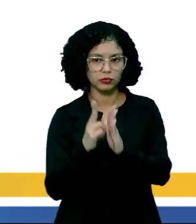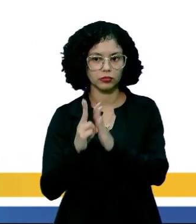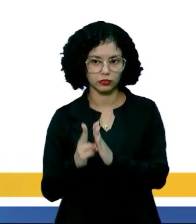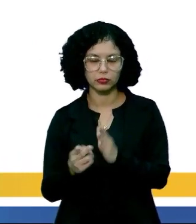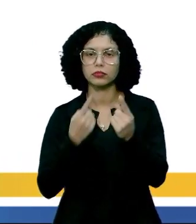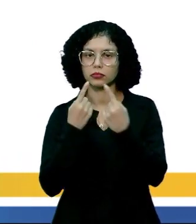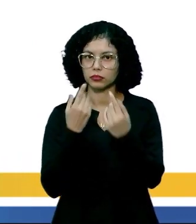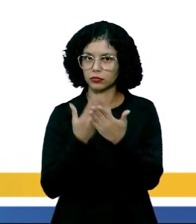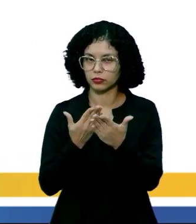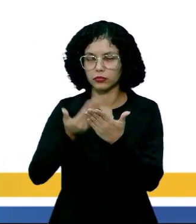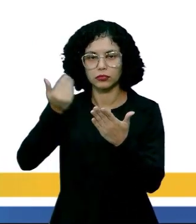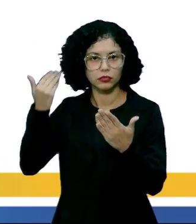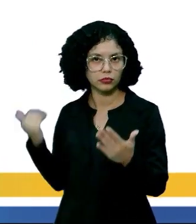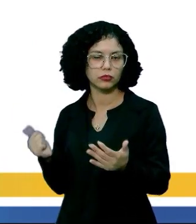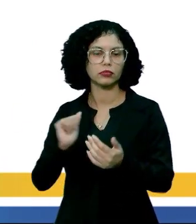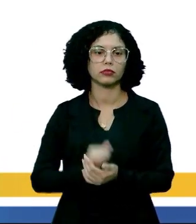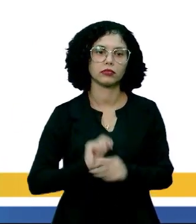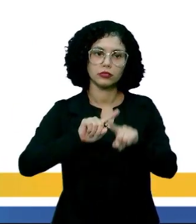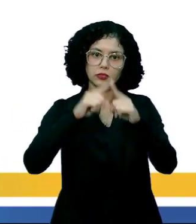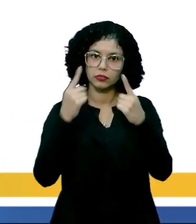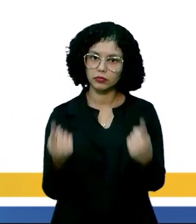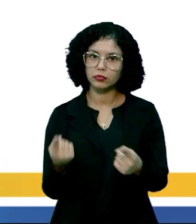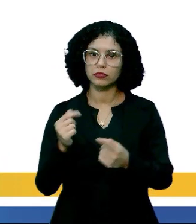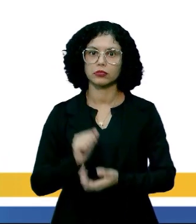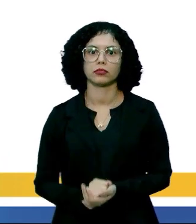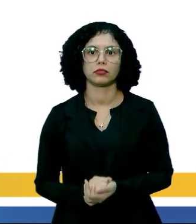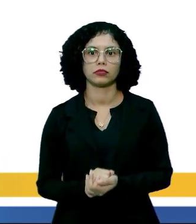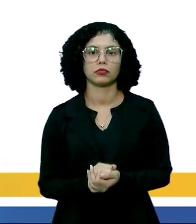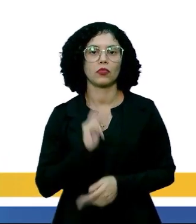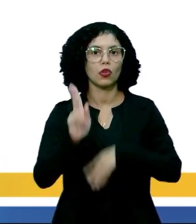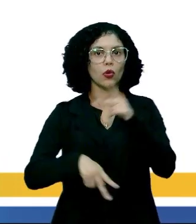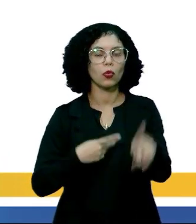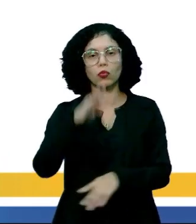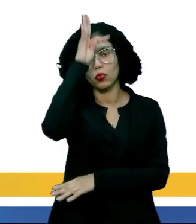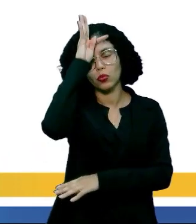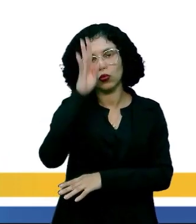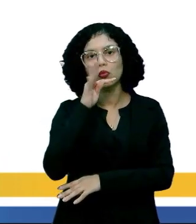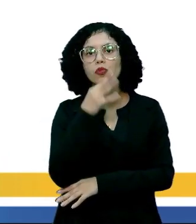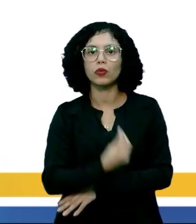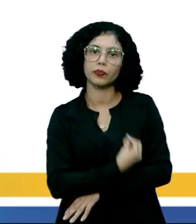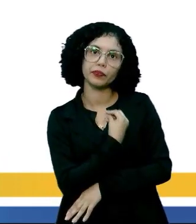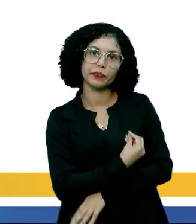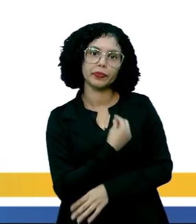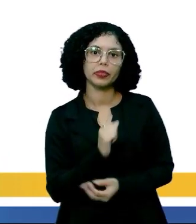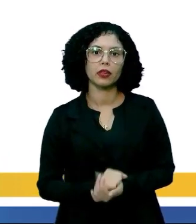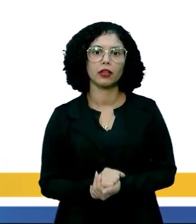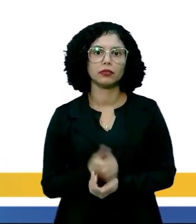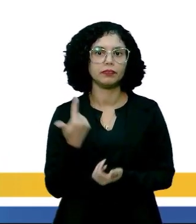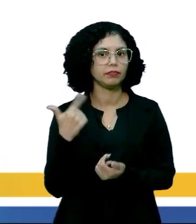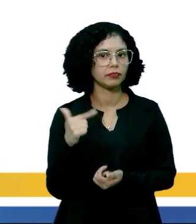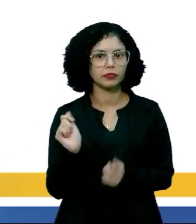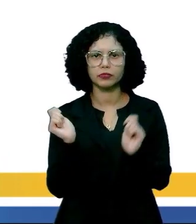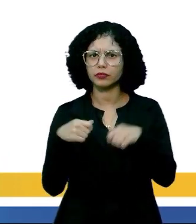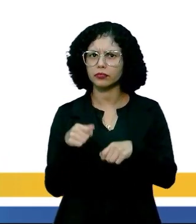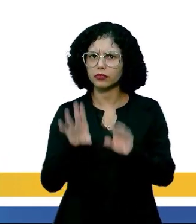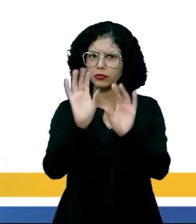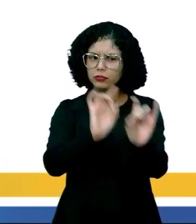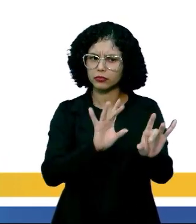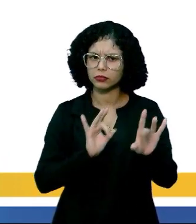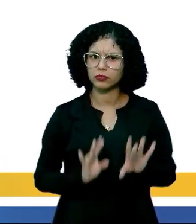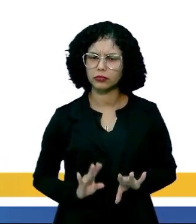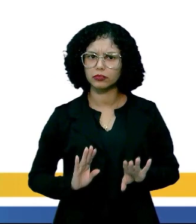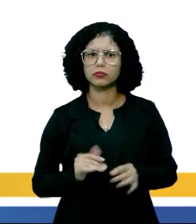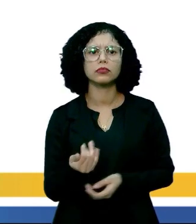foi discutida nas aulas anteriores, mas os povos tradicionais que aqui viviam não possuíam técnica e